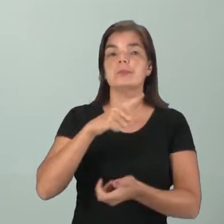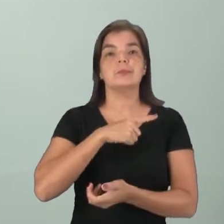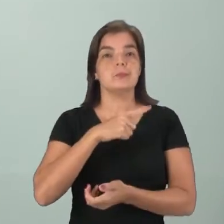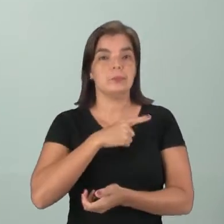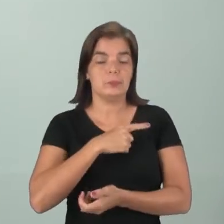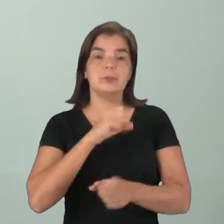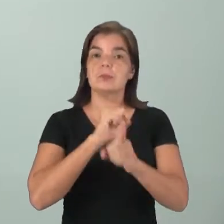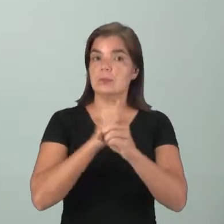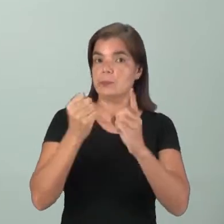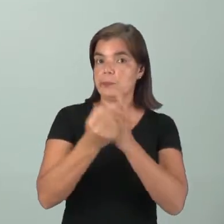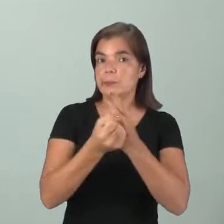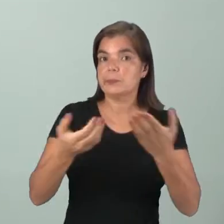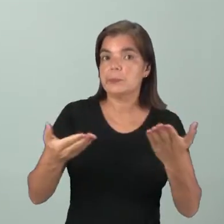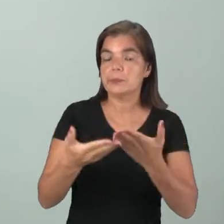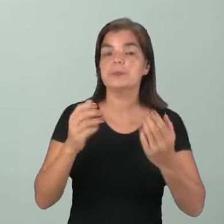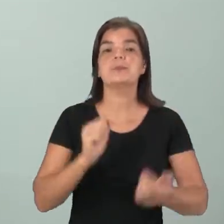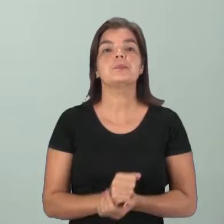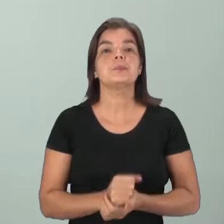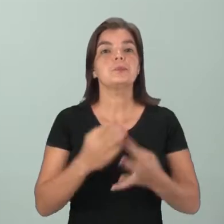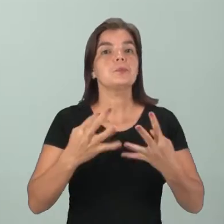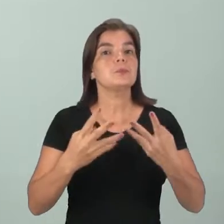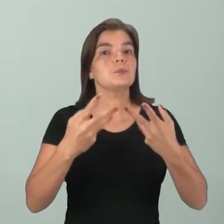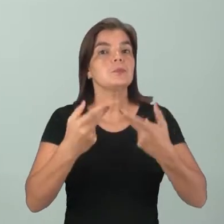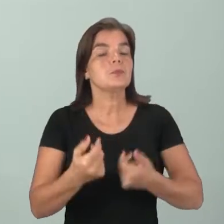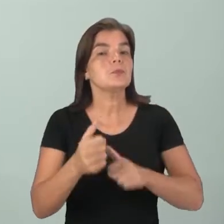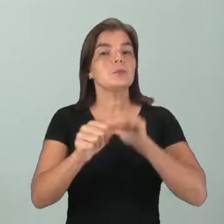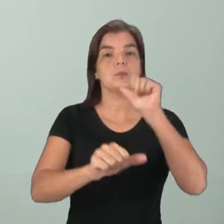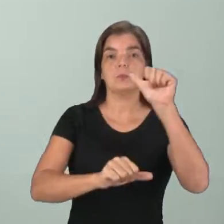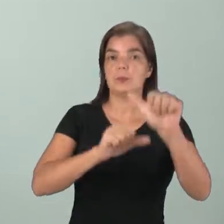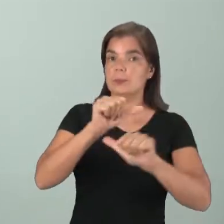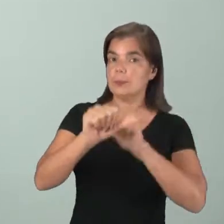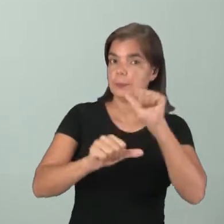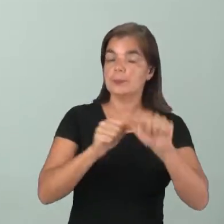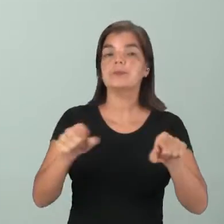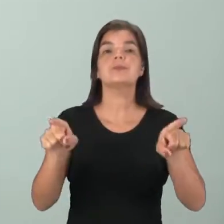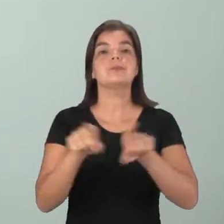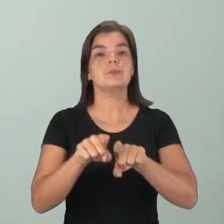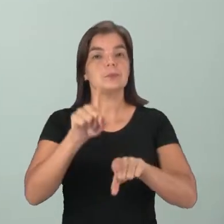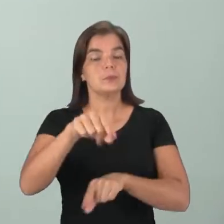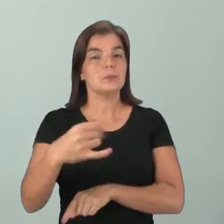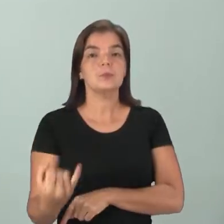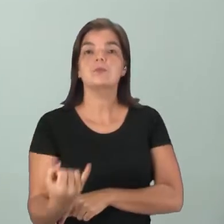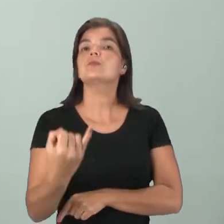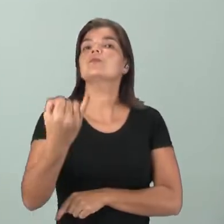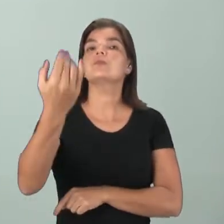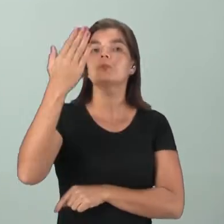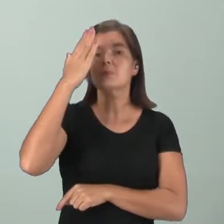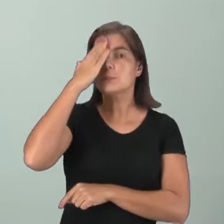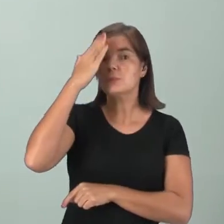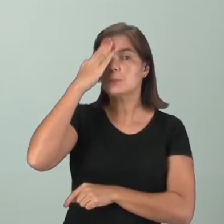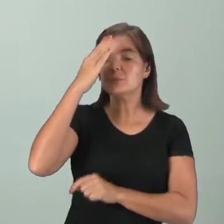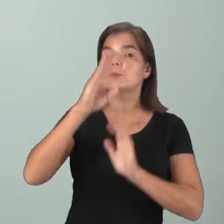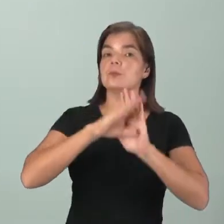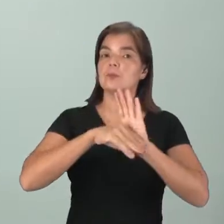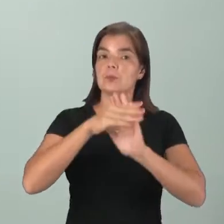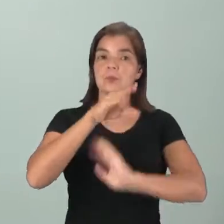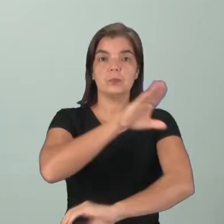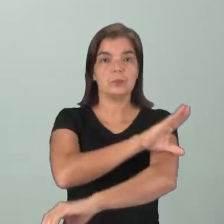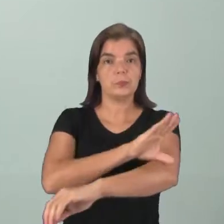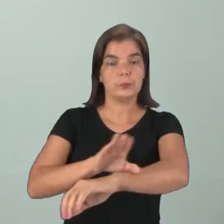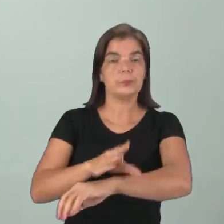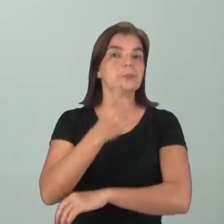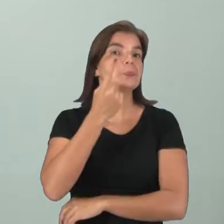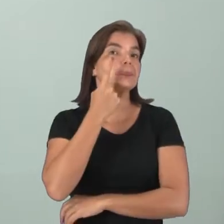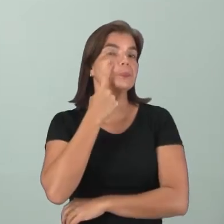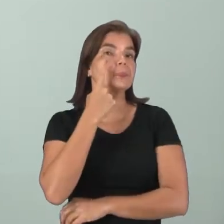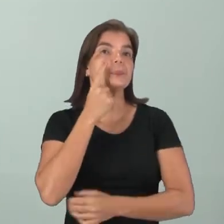teria diversas coisas que a gente tem na nossa sociedade atual. Então, todas essas transformações, elas são importantes para a gente entender esse